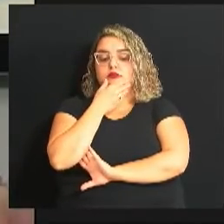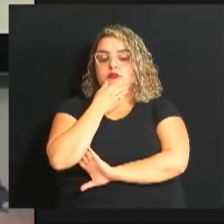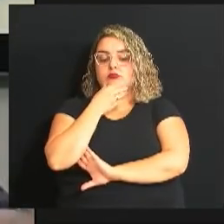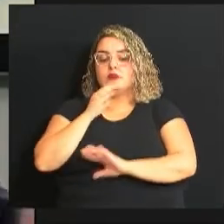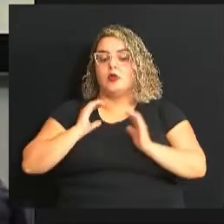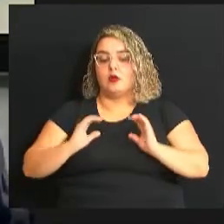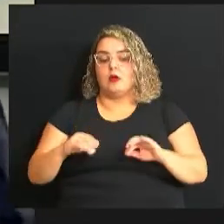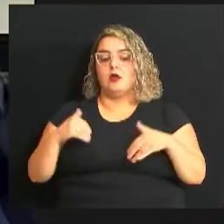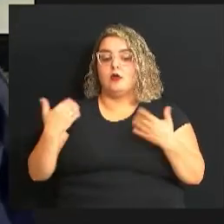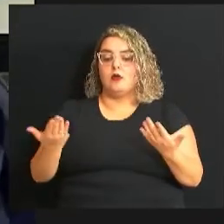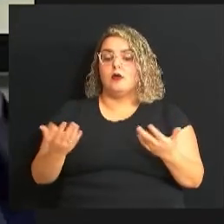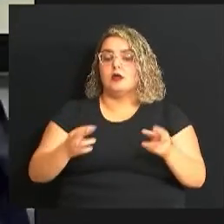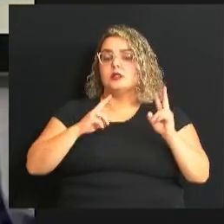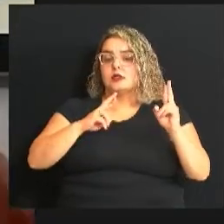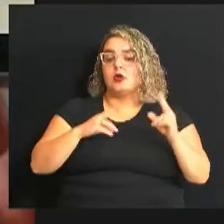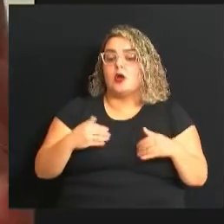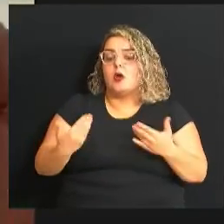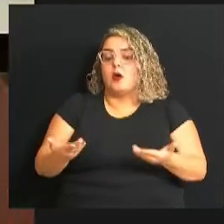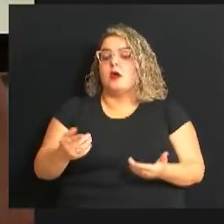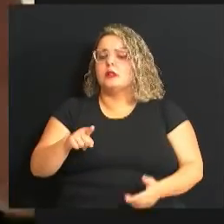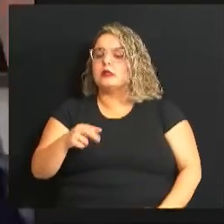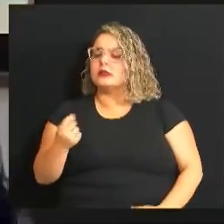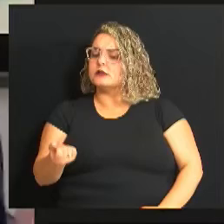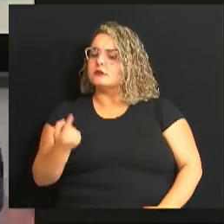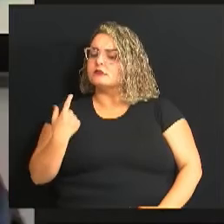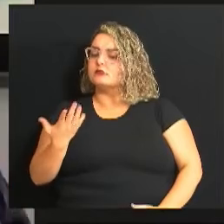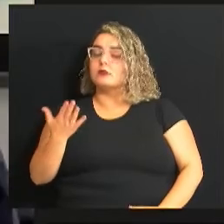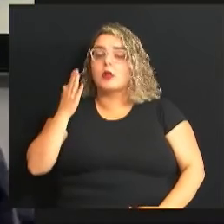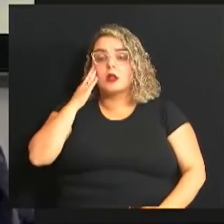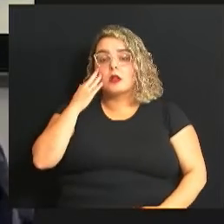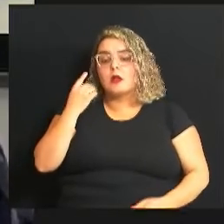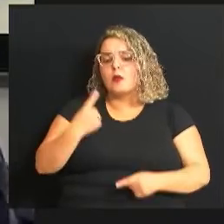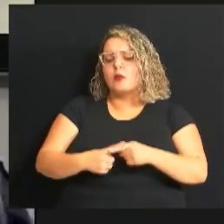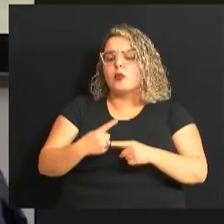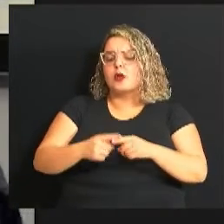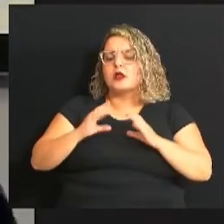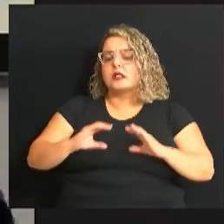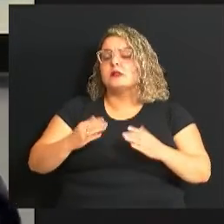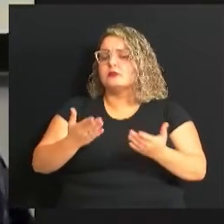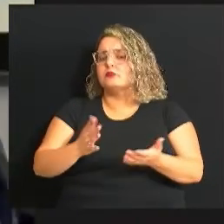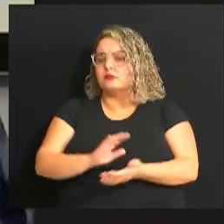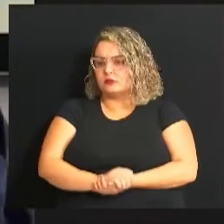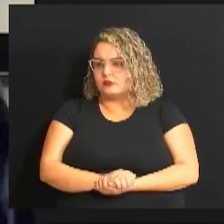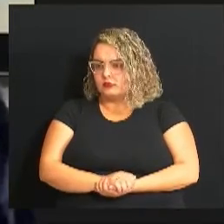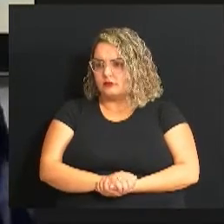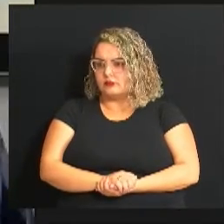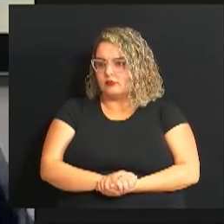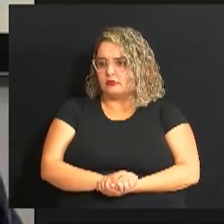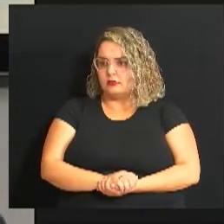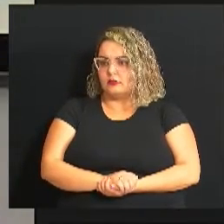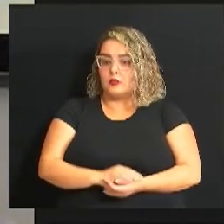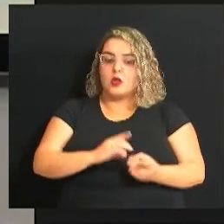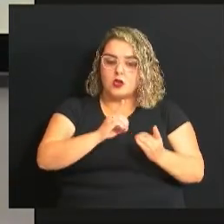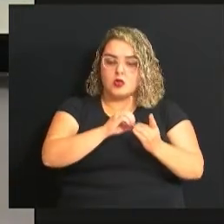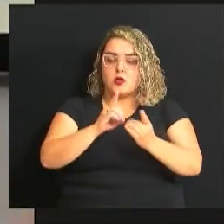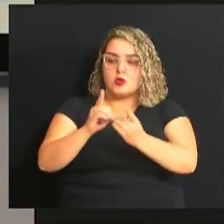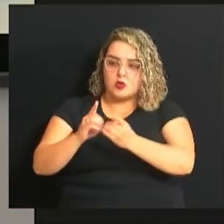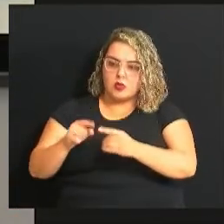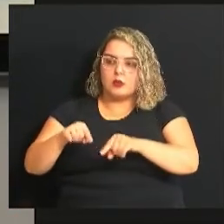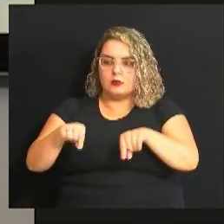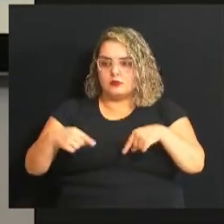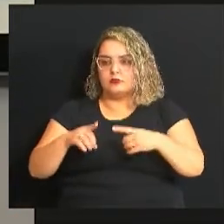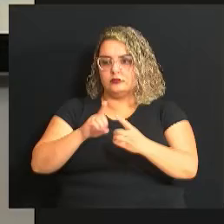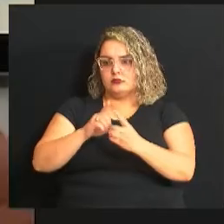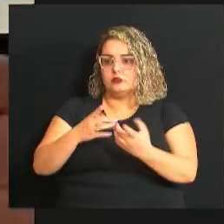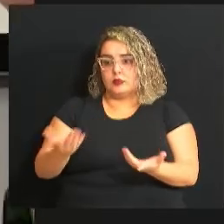são esperados, quais não são. Entender, né, por que os comportamentos estão acontecendo. É o mesmo que eu faço aqui no consultório todo dia. E, por